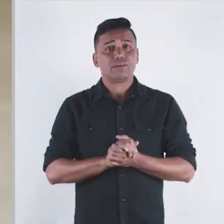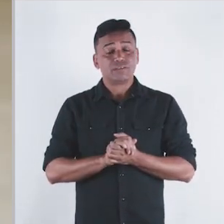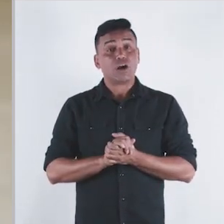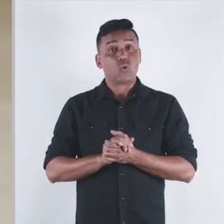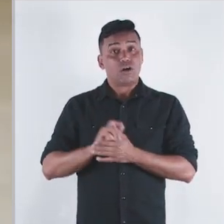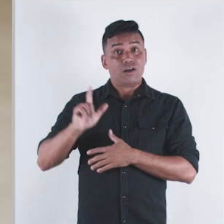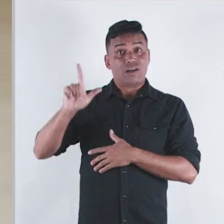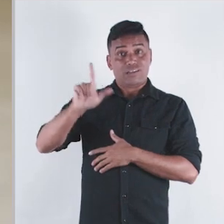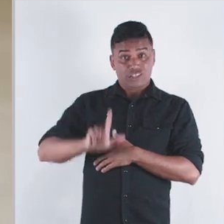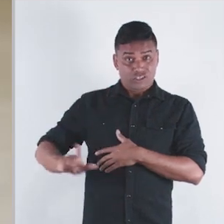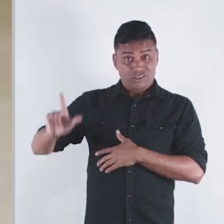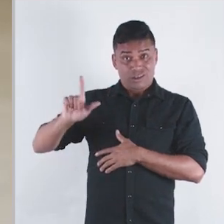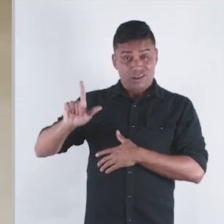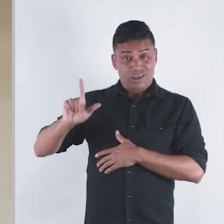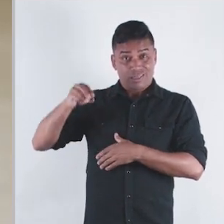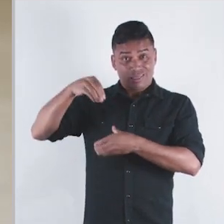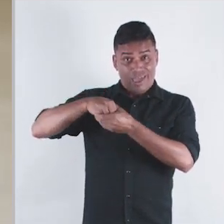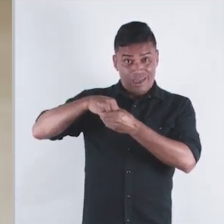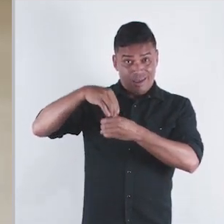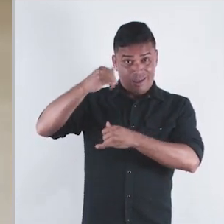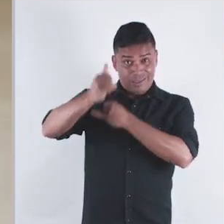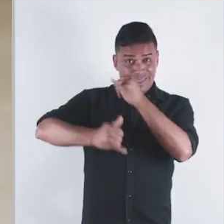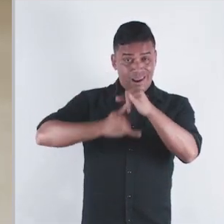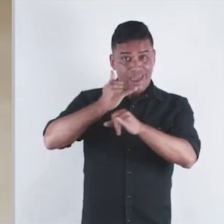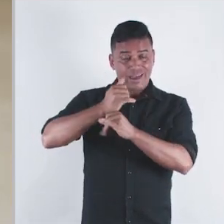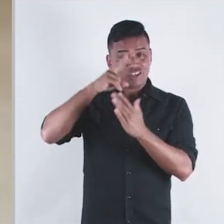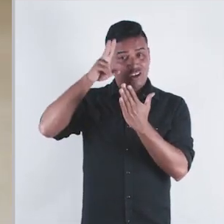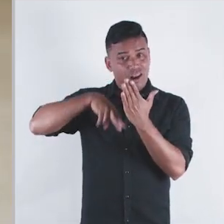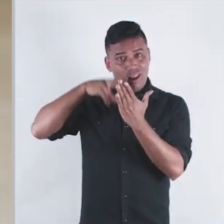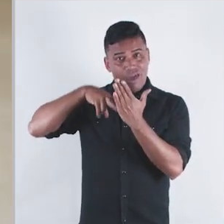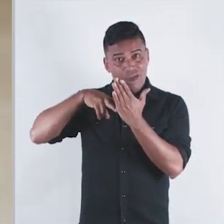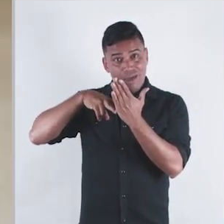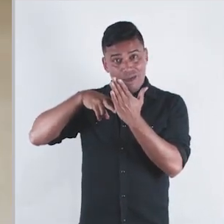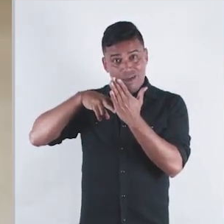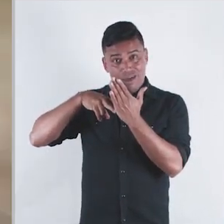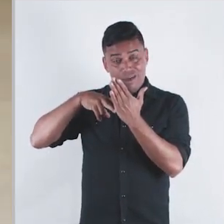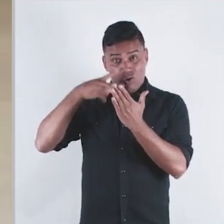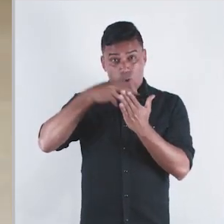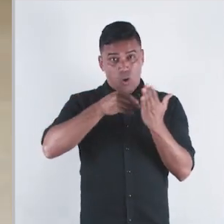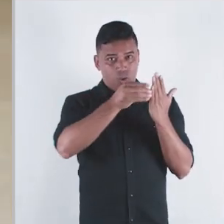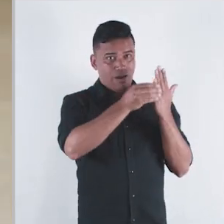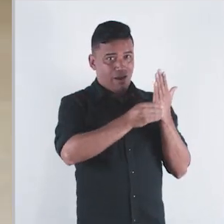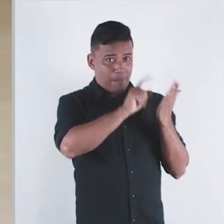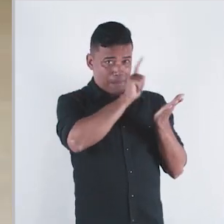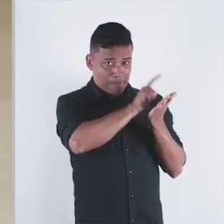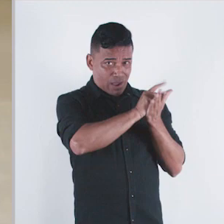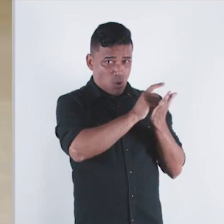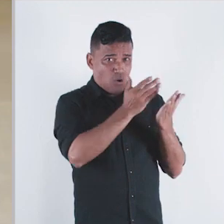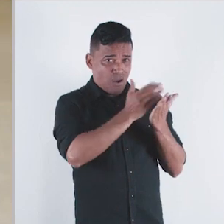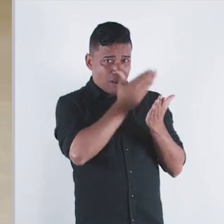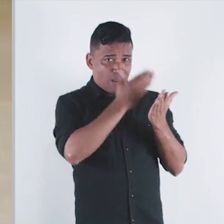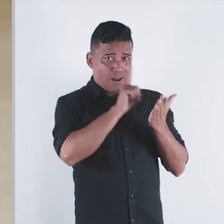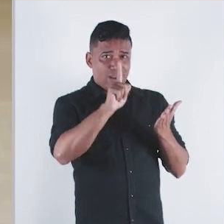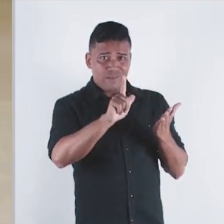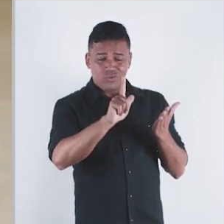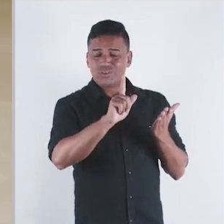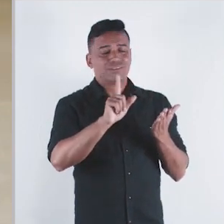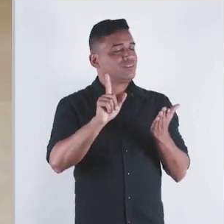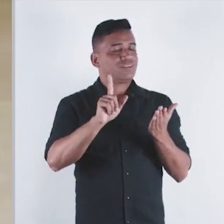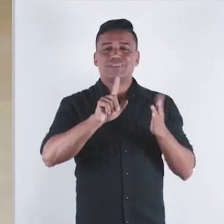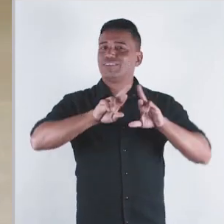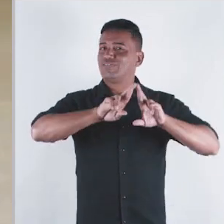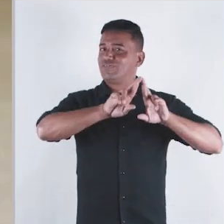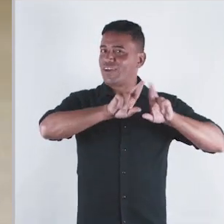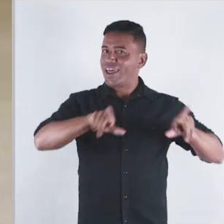literatura digital não é ler livro, obviamente, a gente não precisa nem dizer, né? Mas